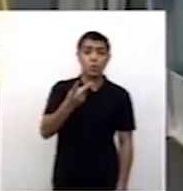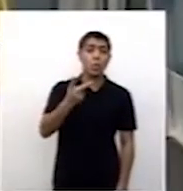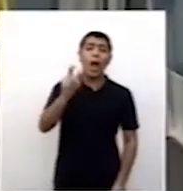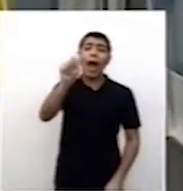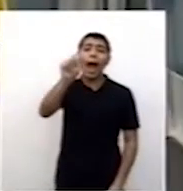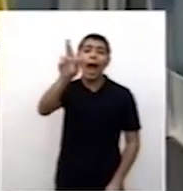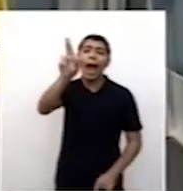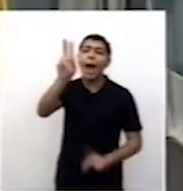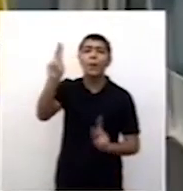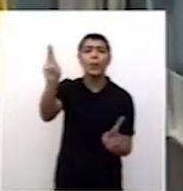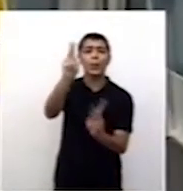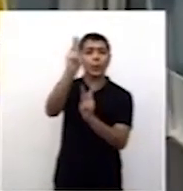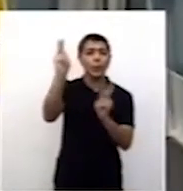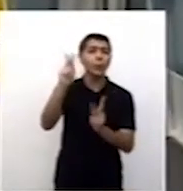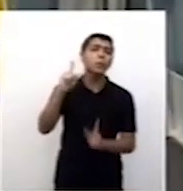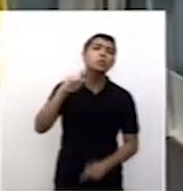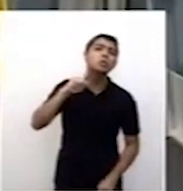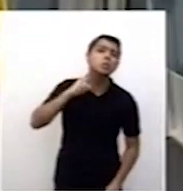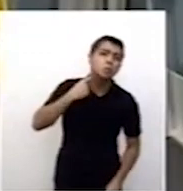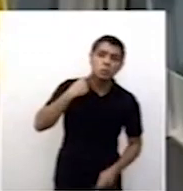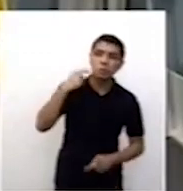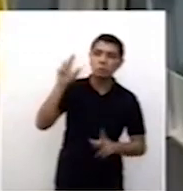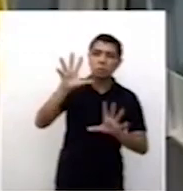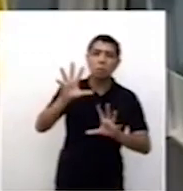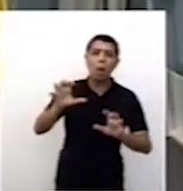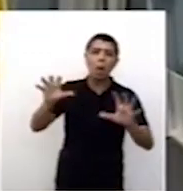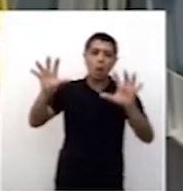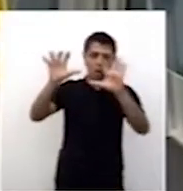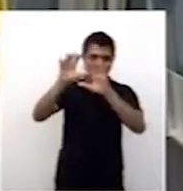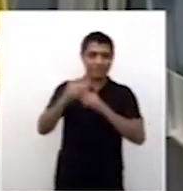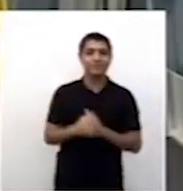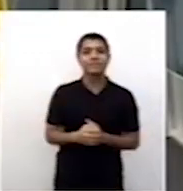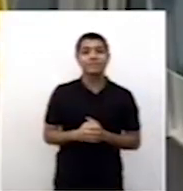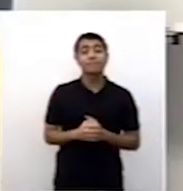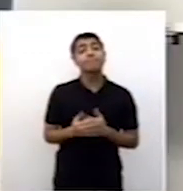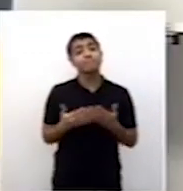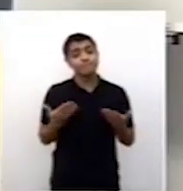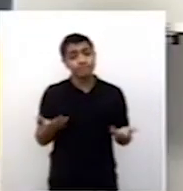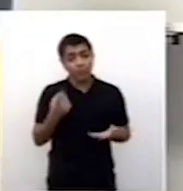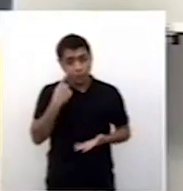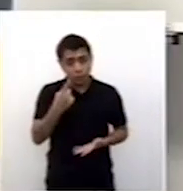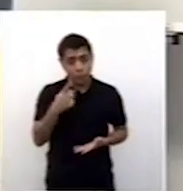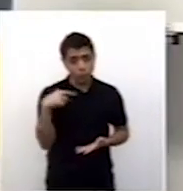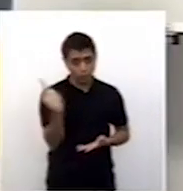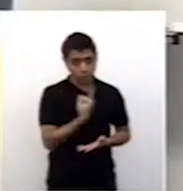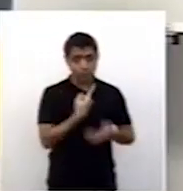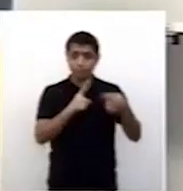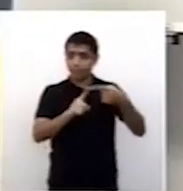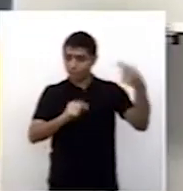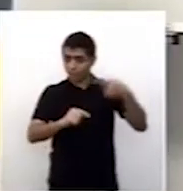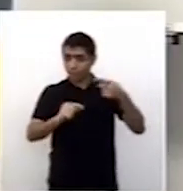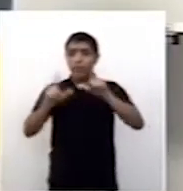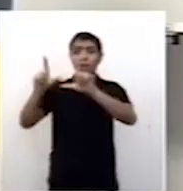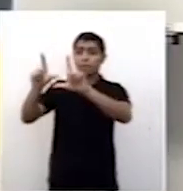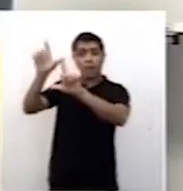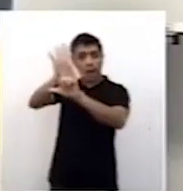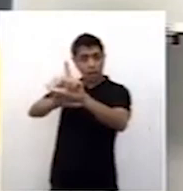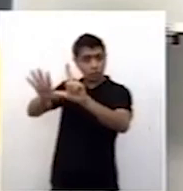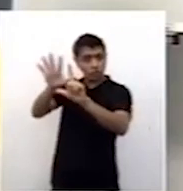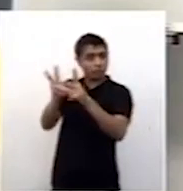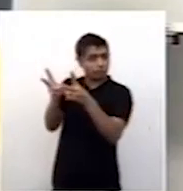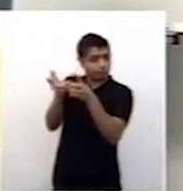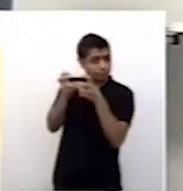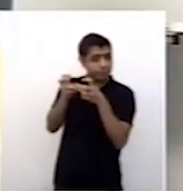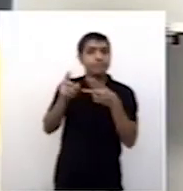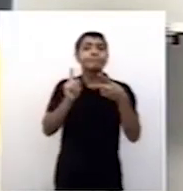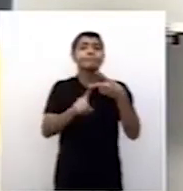agora, vocês viram o processo que nós fizemos? Nós fizemos a leitura da imagem, nós fizemos a leitura do título, nós fizemos um